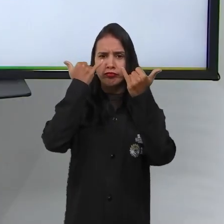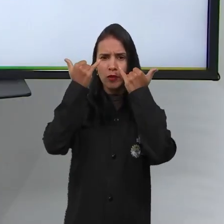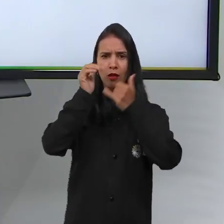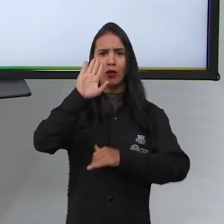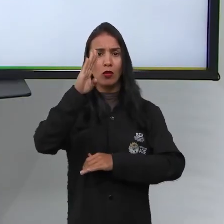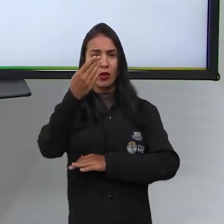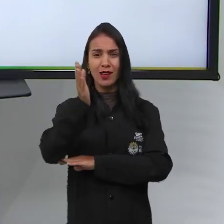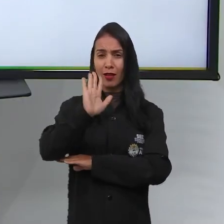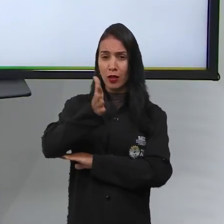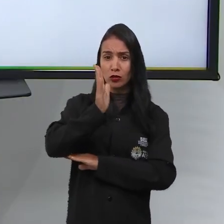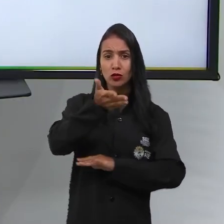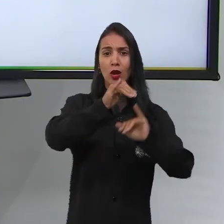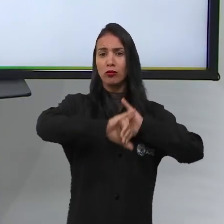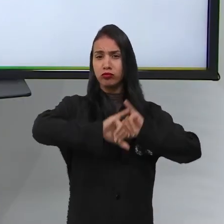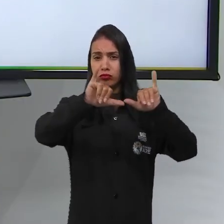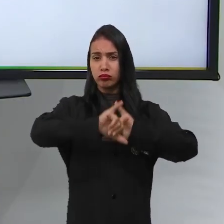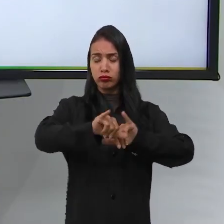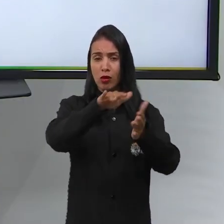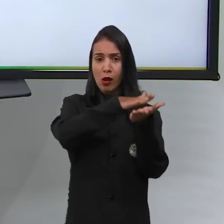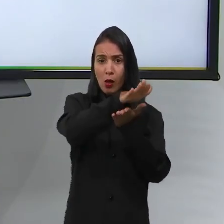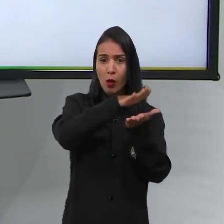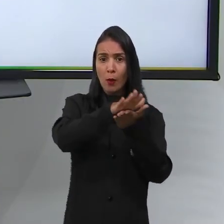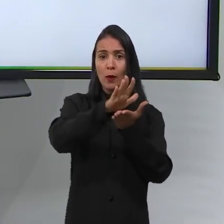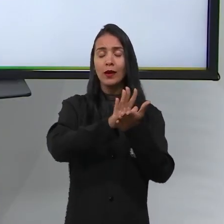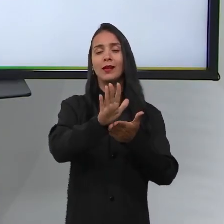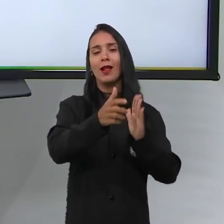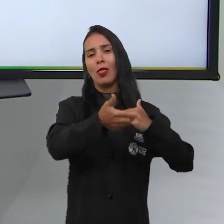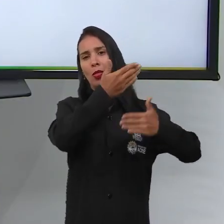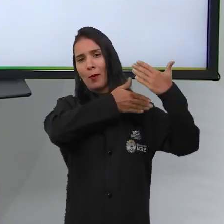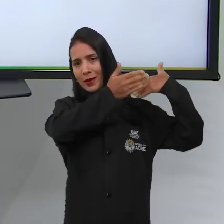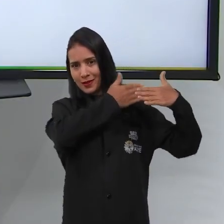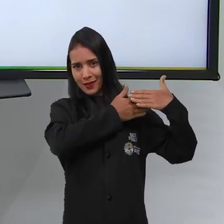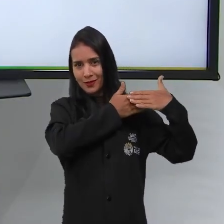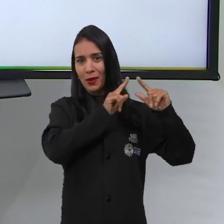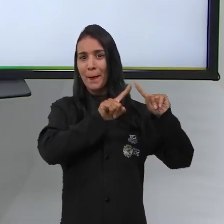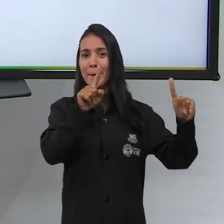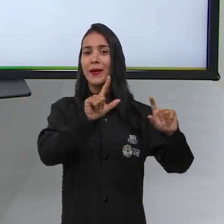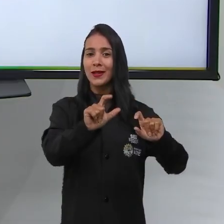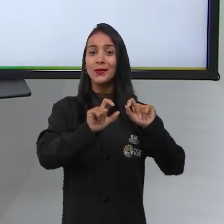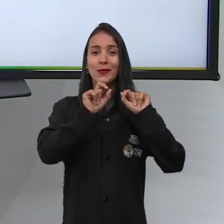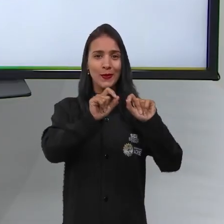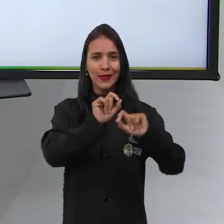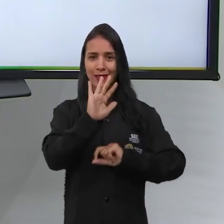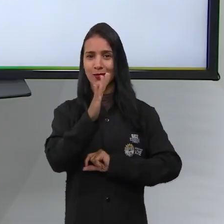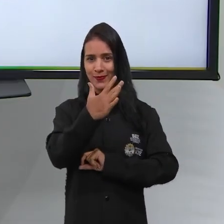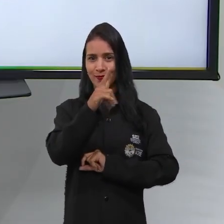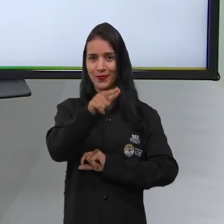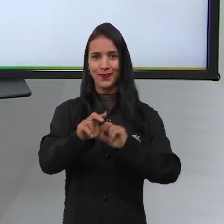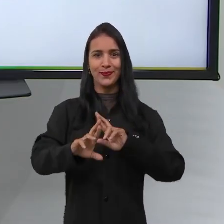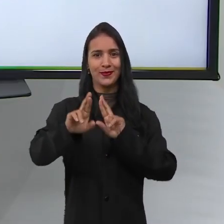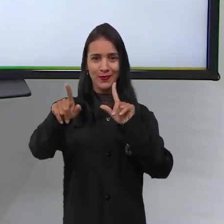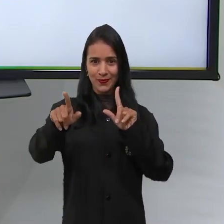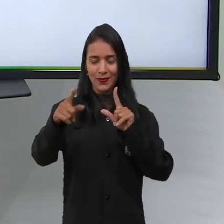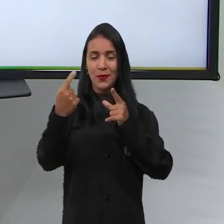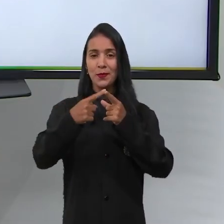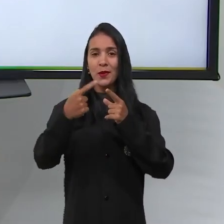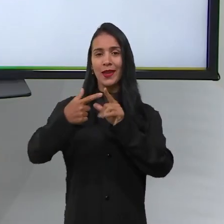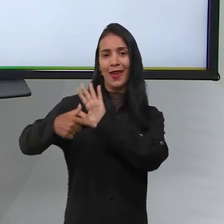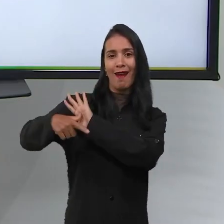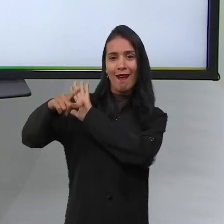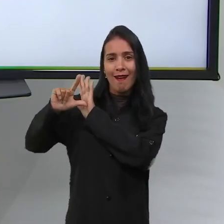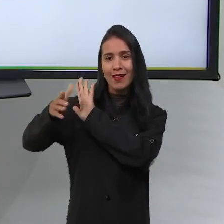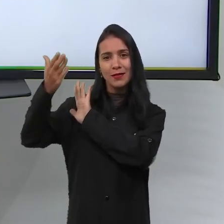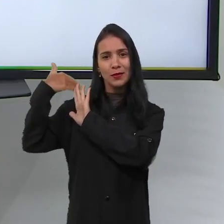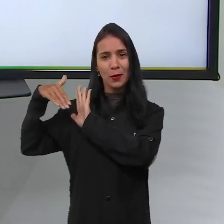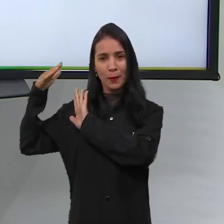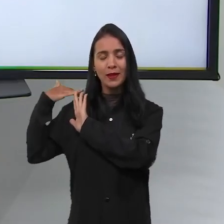eram divulgadas, elas já aconteciam anteriormente. A questão é a seguinte, que a disseminação delas era